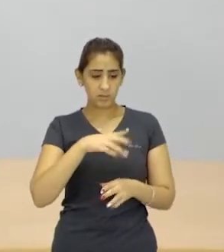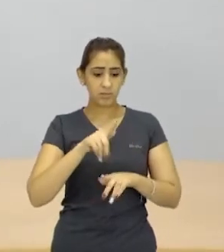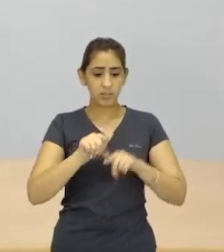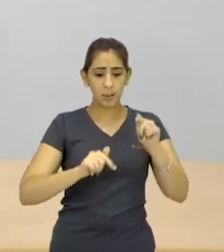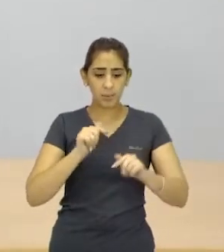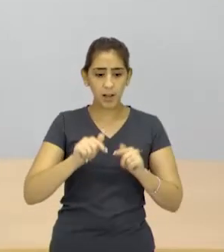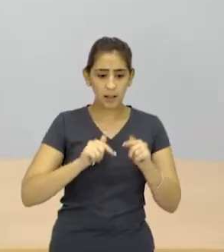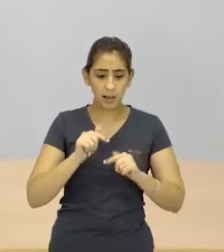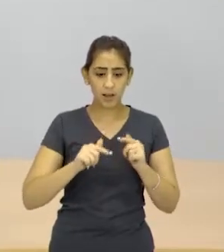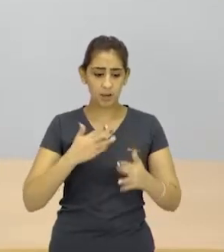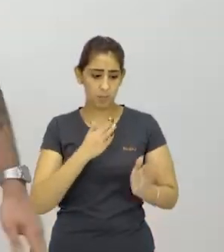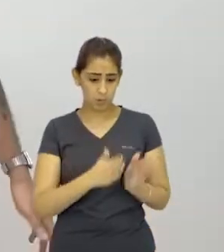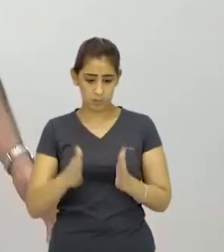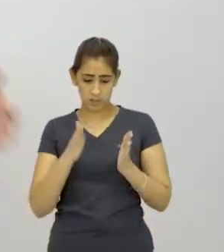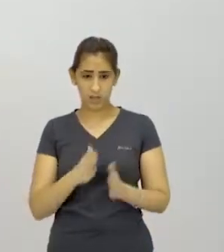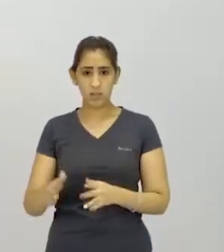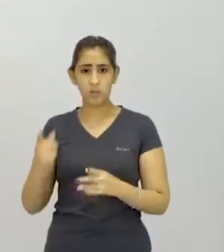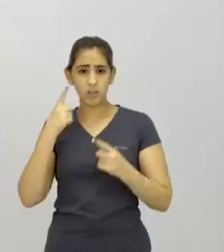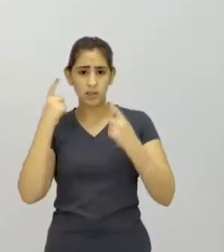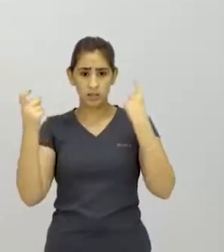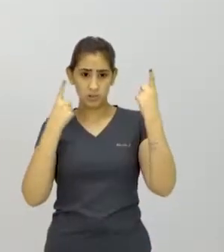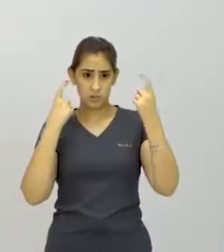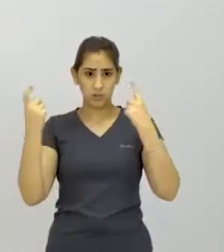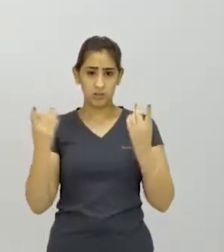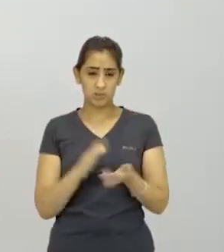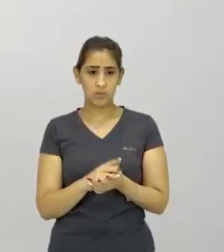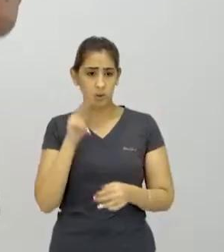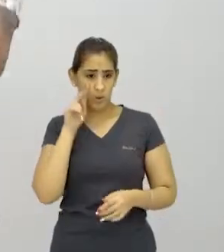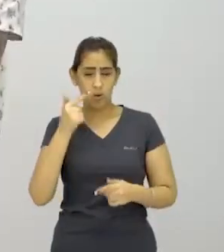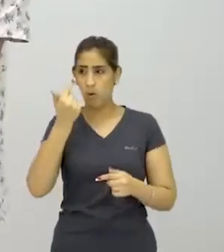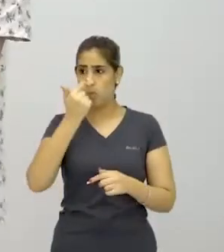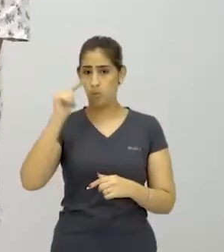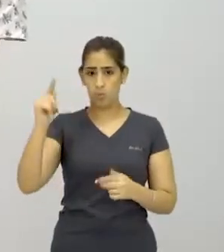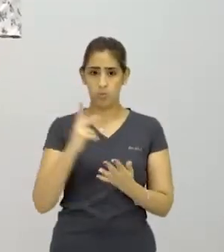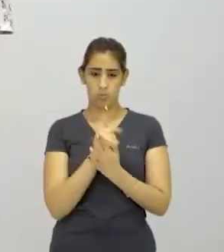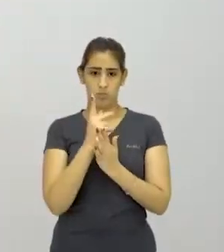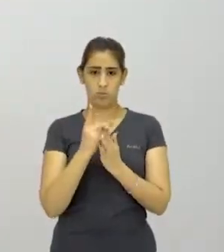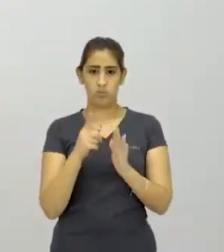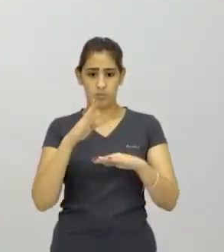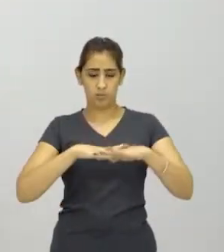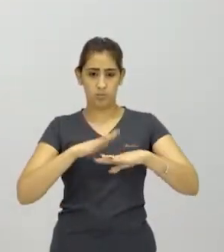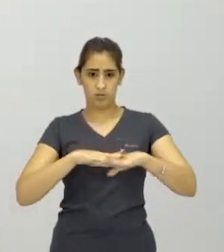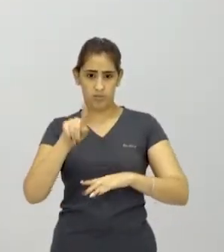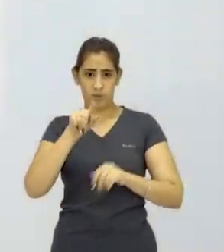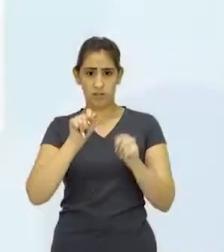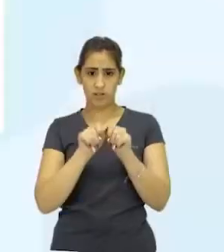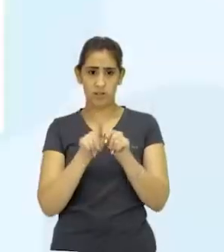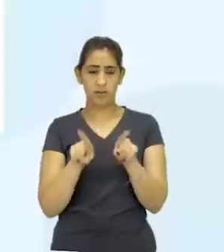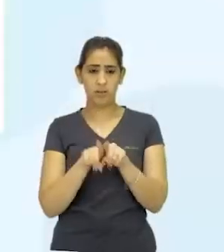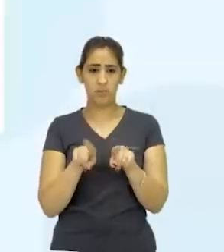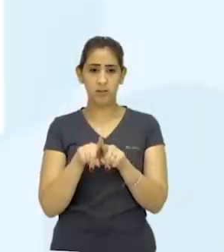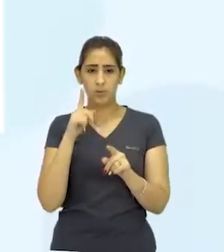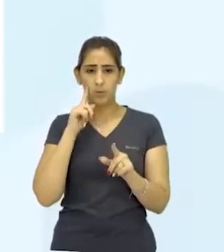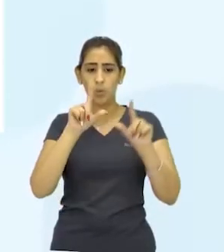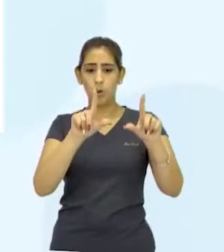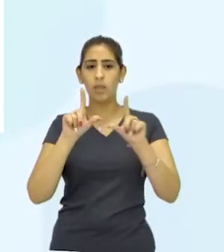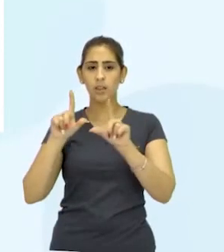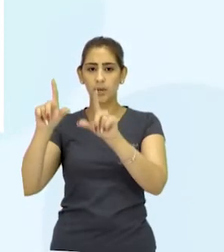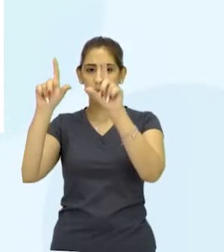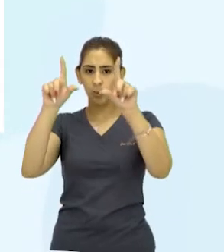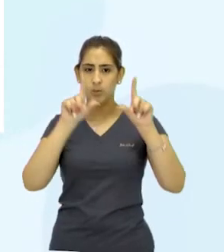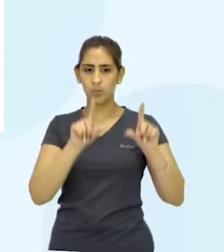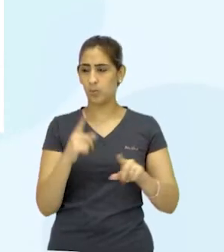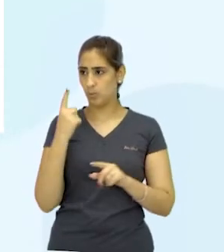criativo, né, professor Anderson? Isso, perfeito. E agora vamos ver outra modalidade, que é a ilustração. Nós temos aqui um exemplo de quadrinho. E